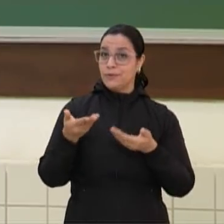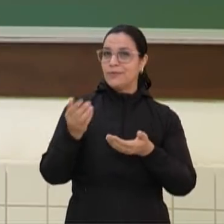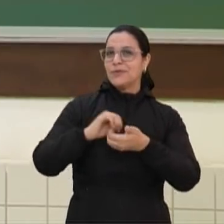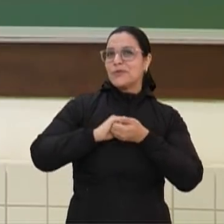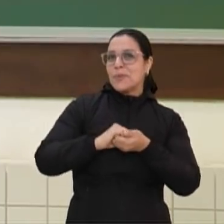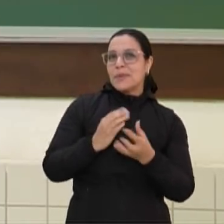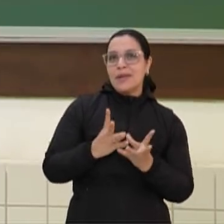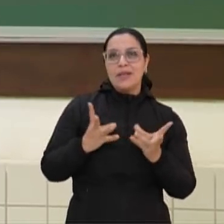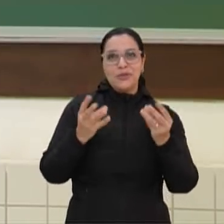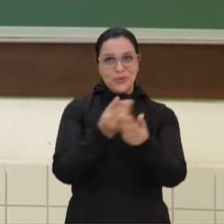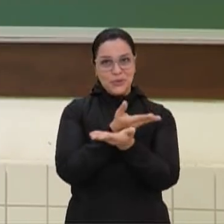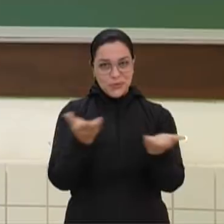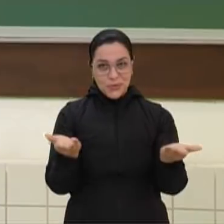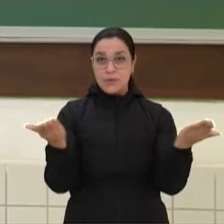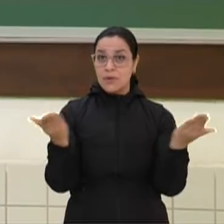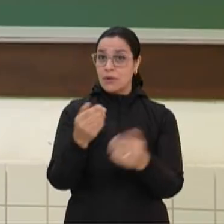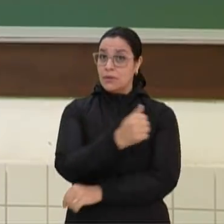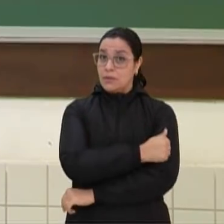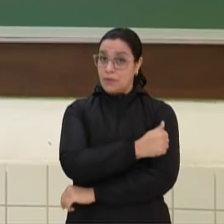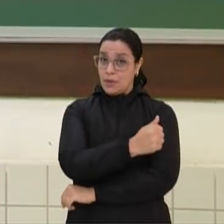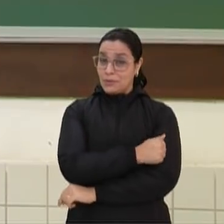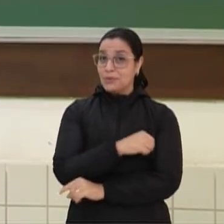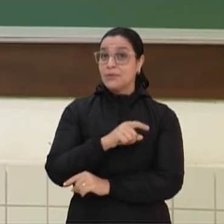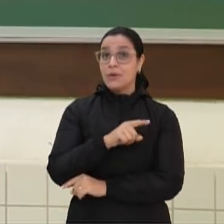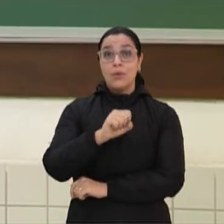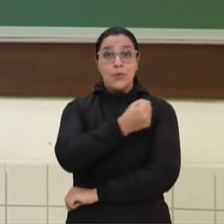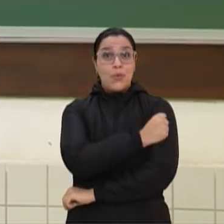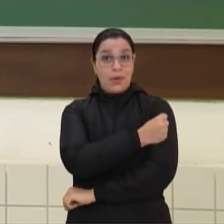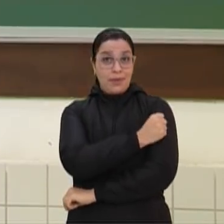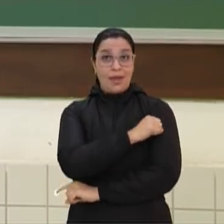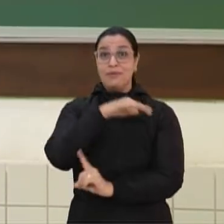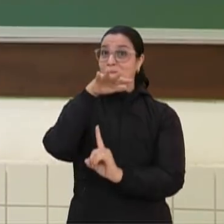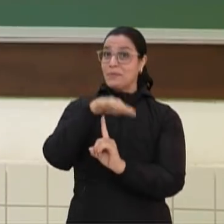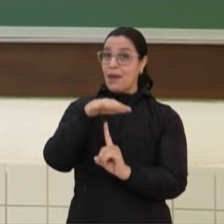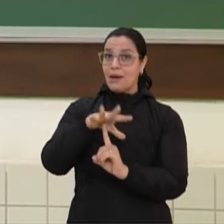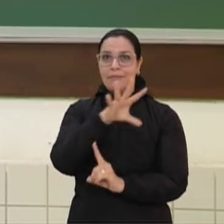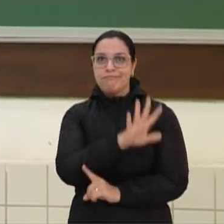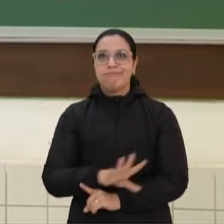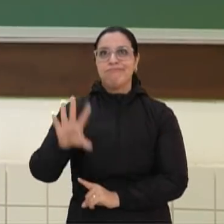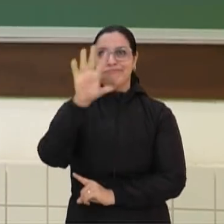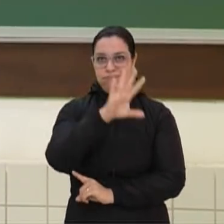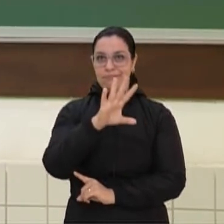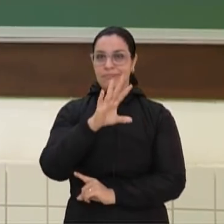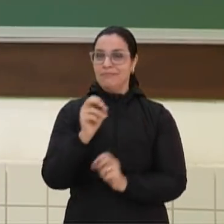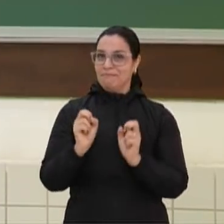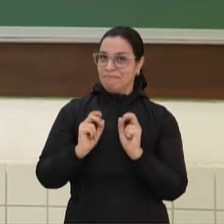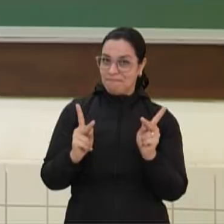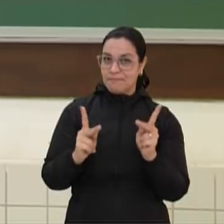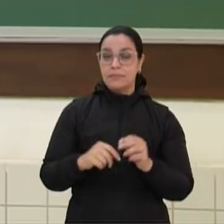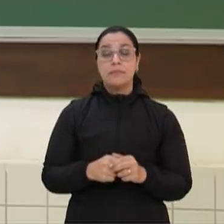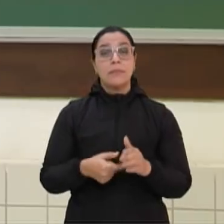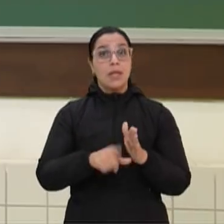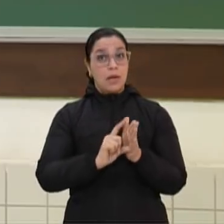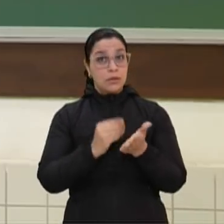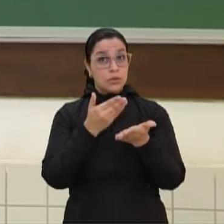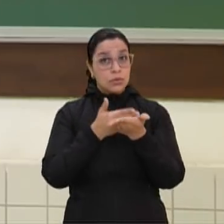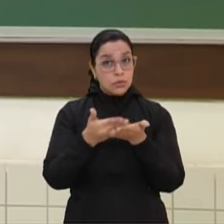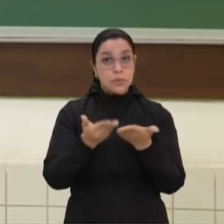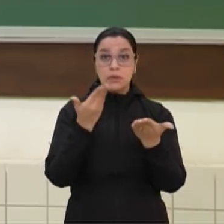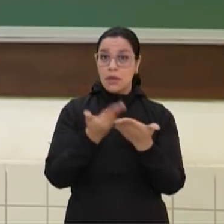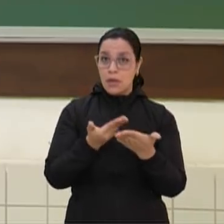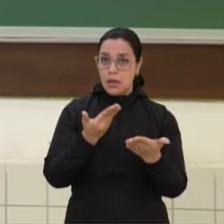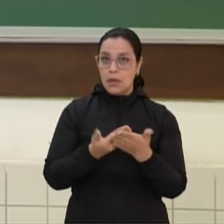a todos e a todos os alunos do 8º ano do Paraná, ok? Antes de iniciarmos